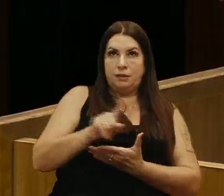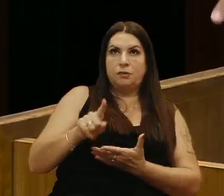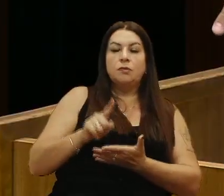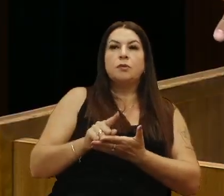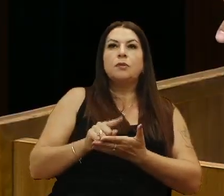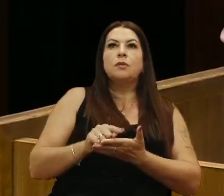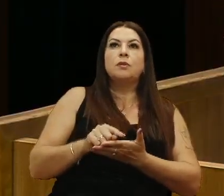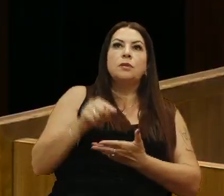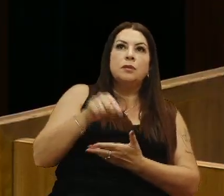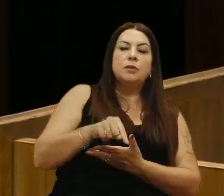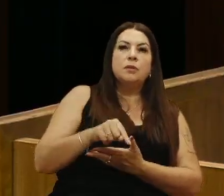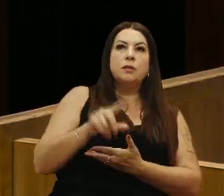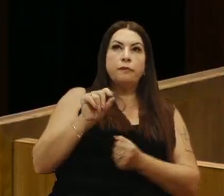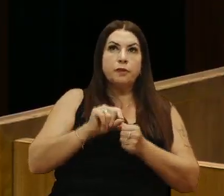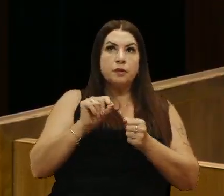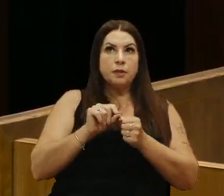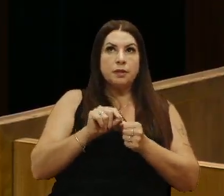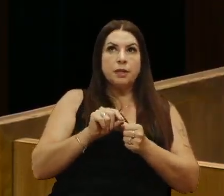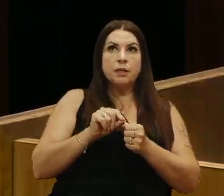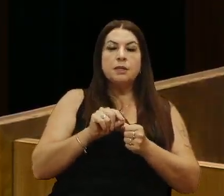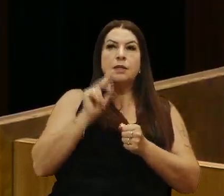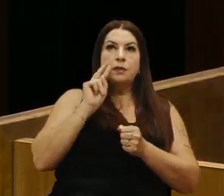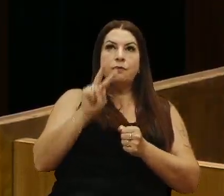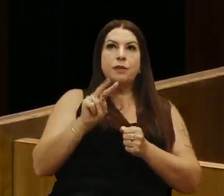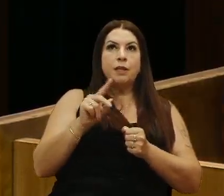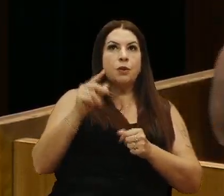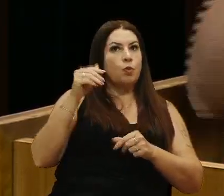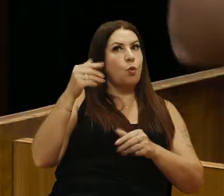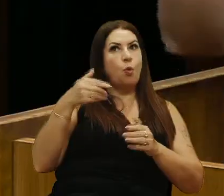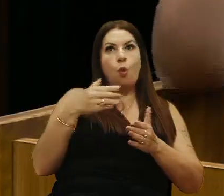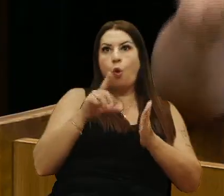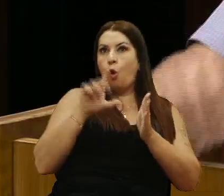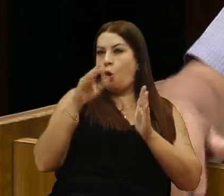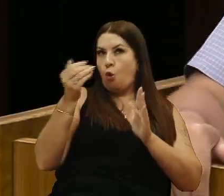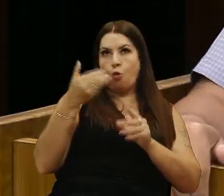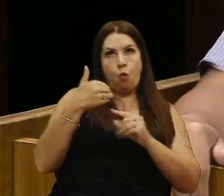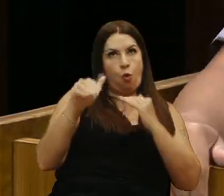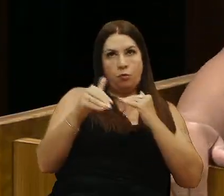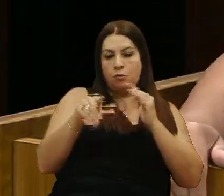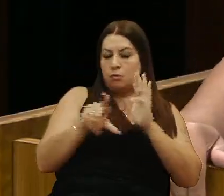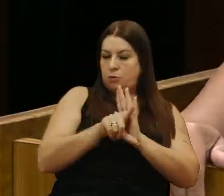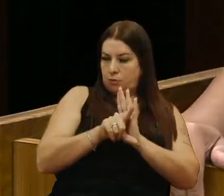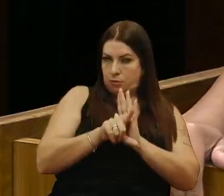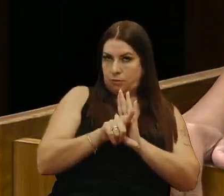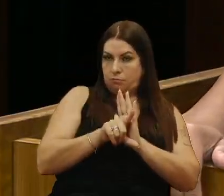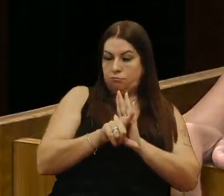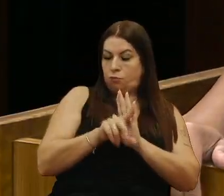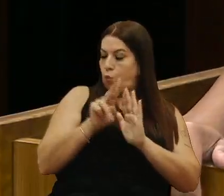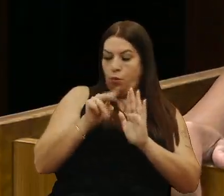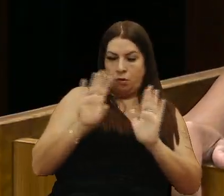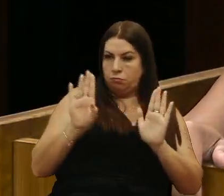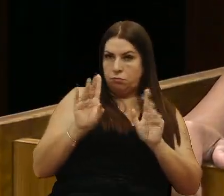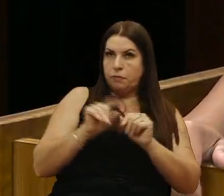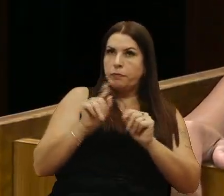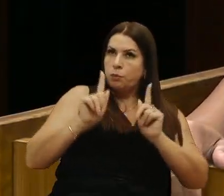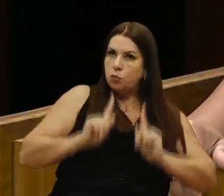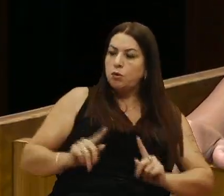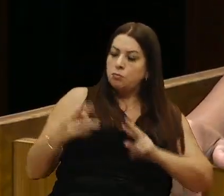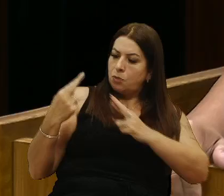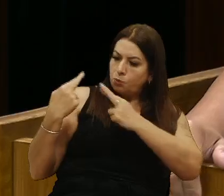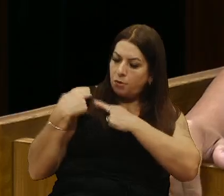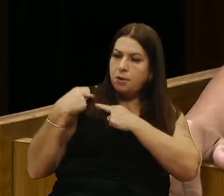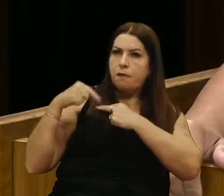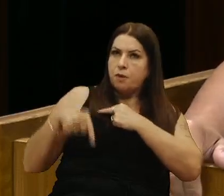se fizesse, estaria incorrendo em ilegalidade. Nunca fui. Mas fizemos uma gestão